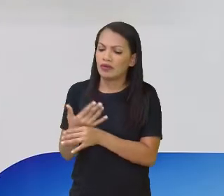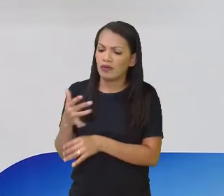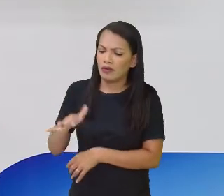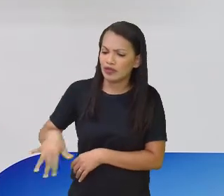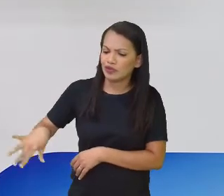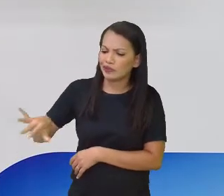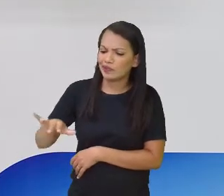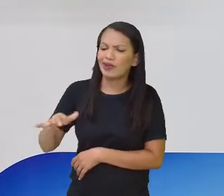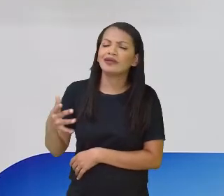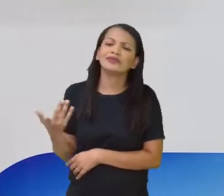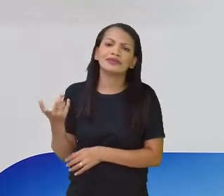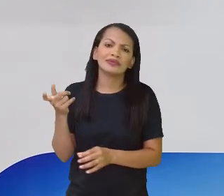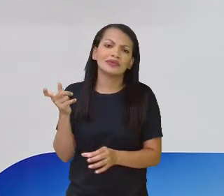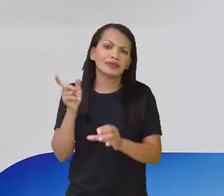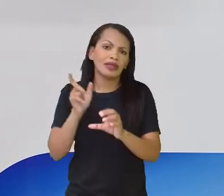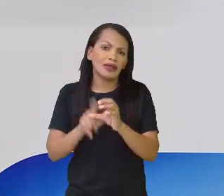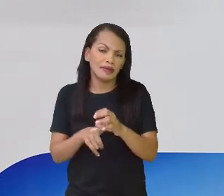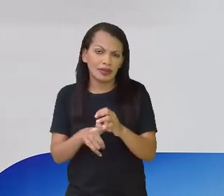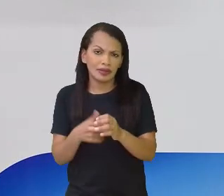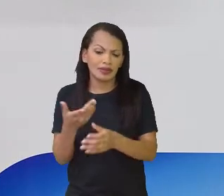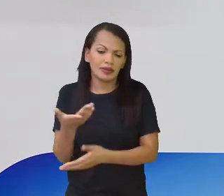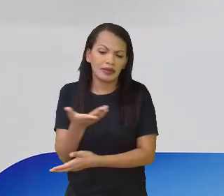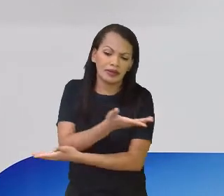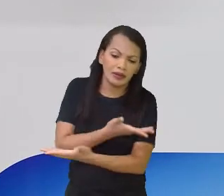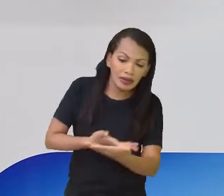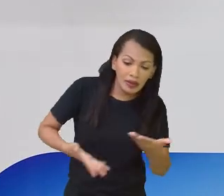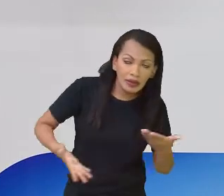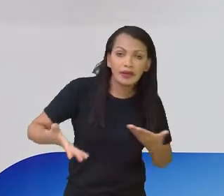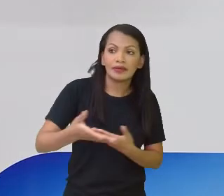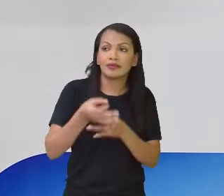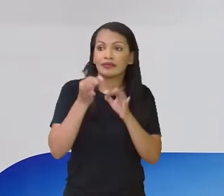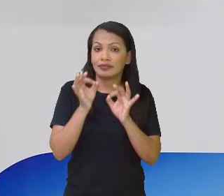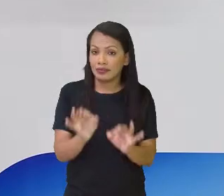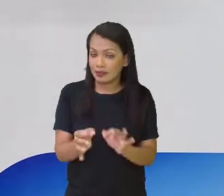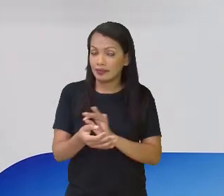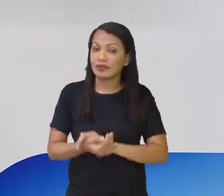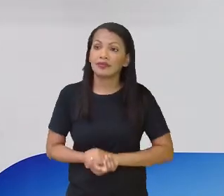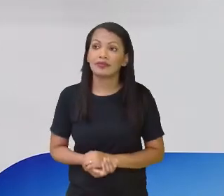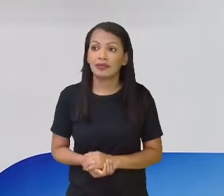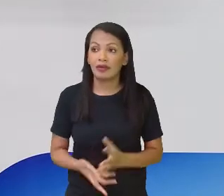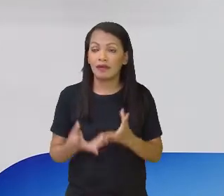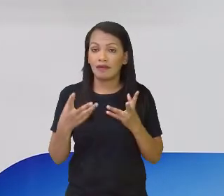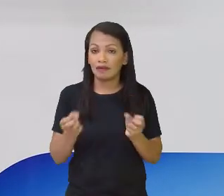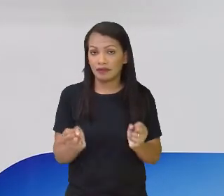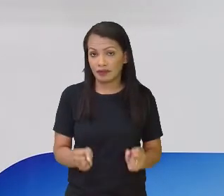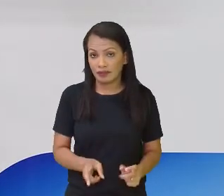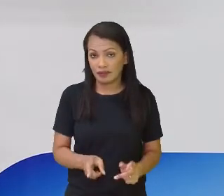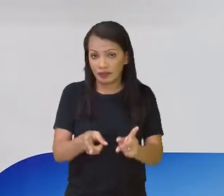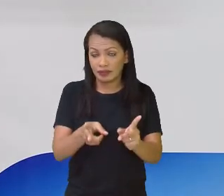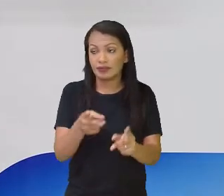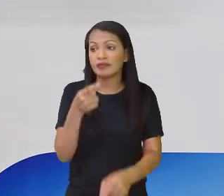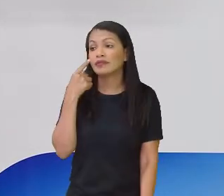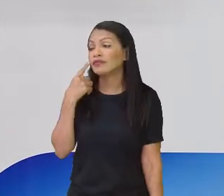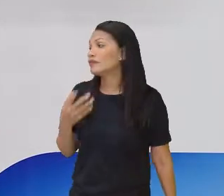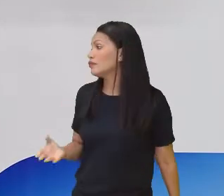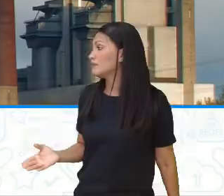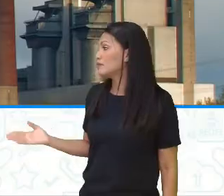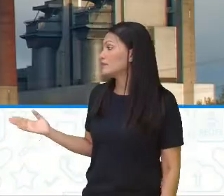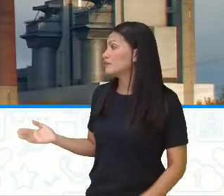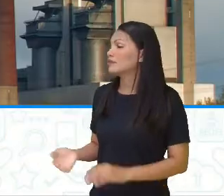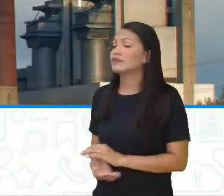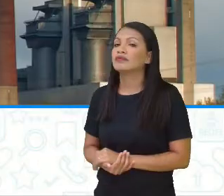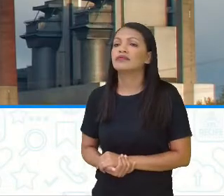aí do outro, são interligados. Vamos seguindo. Além disso,